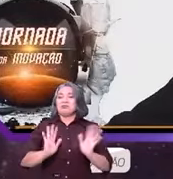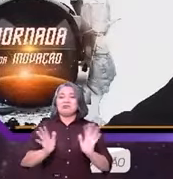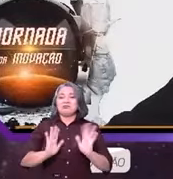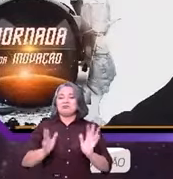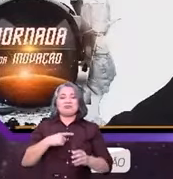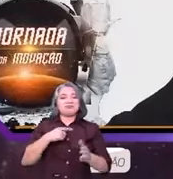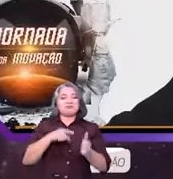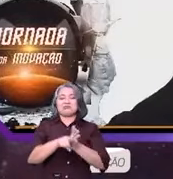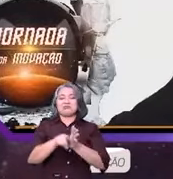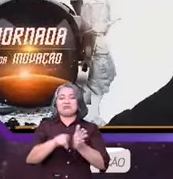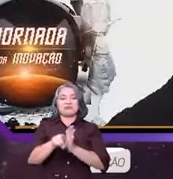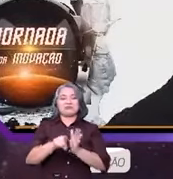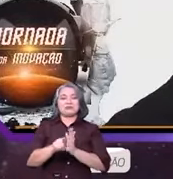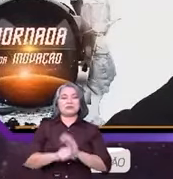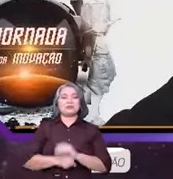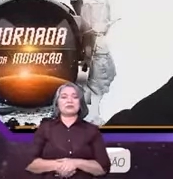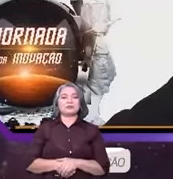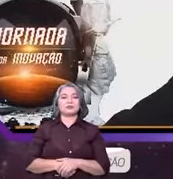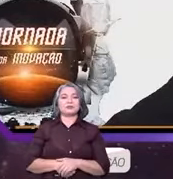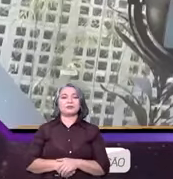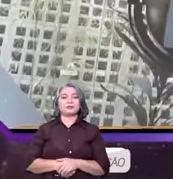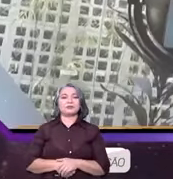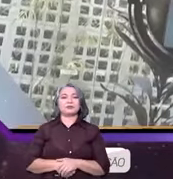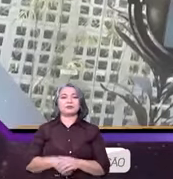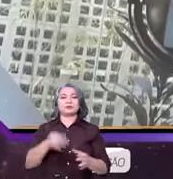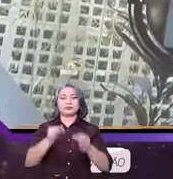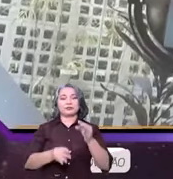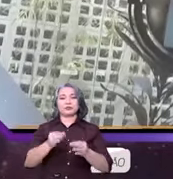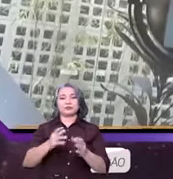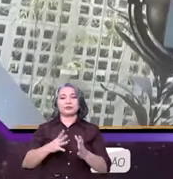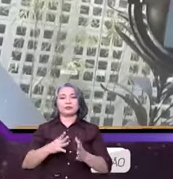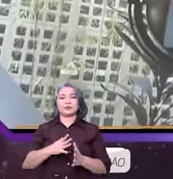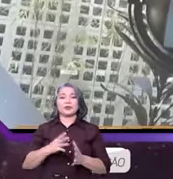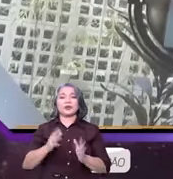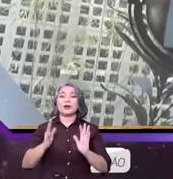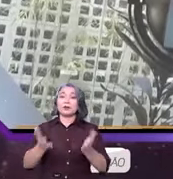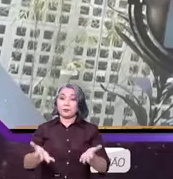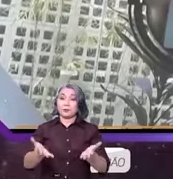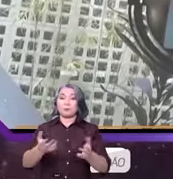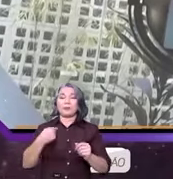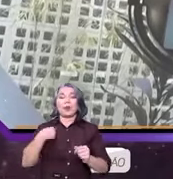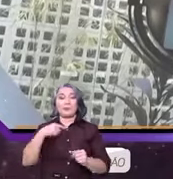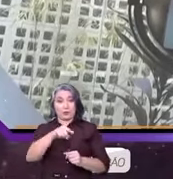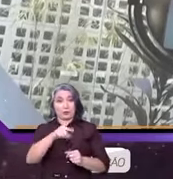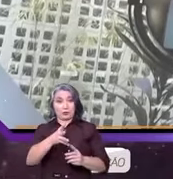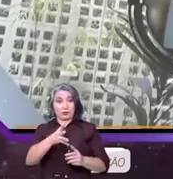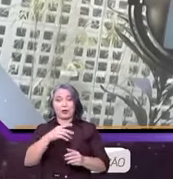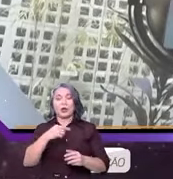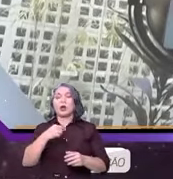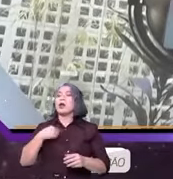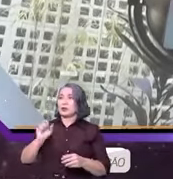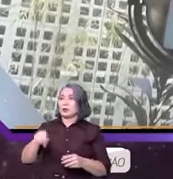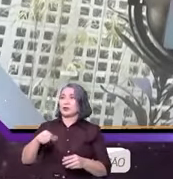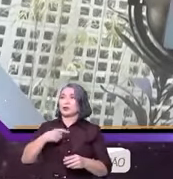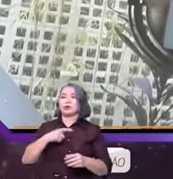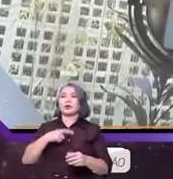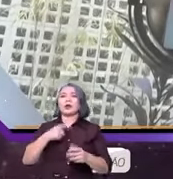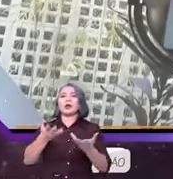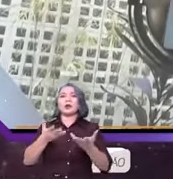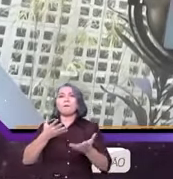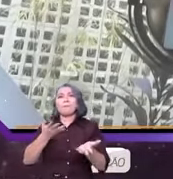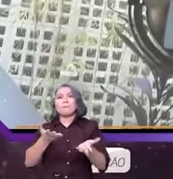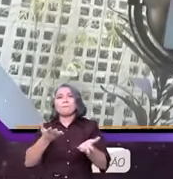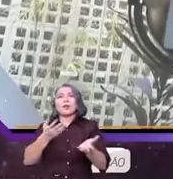Excelência. Ok. Doutor João Tiago? Se me permite, Excelência, se me permite, eu fiquei muito,